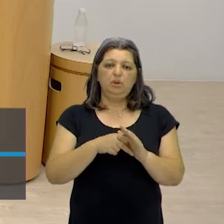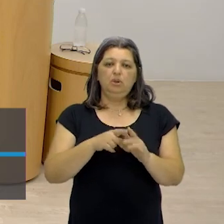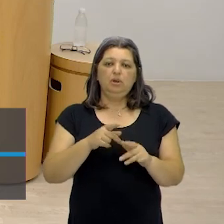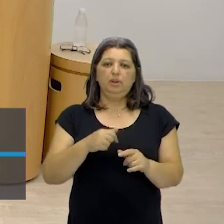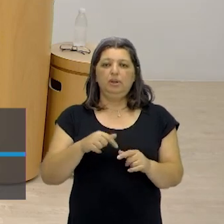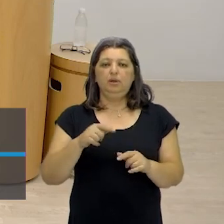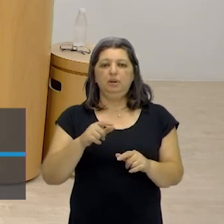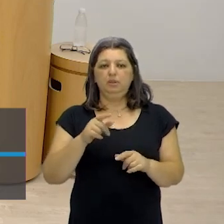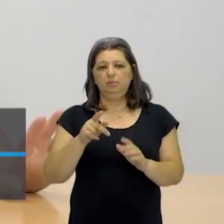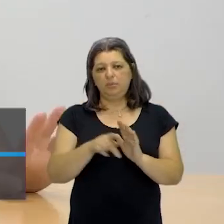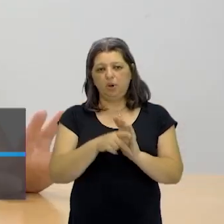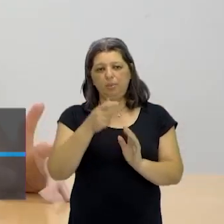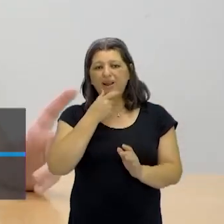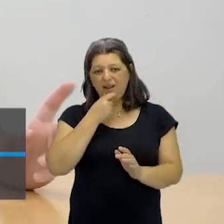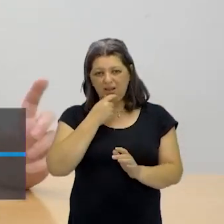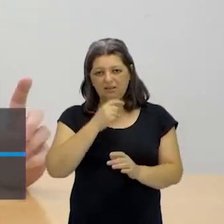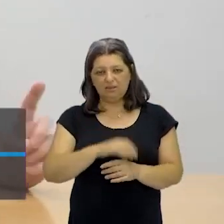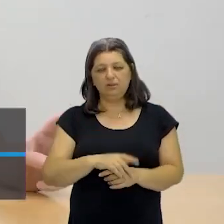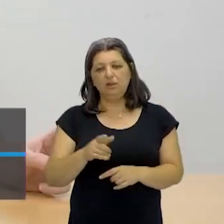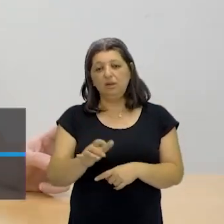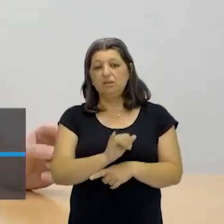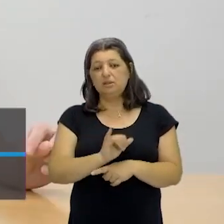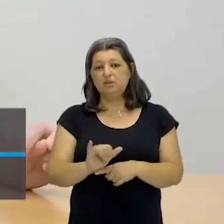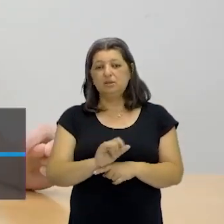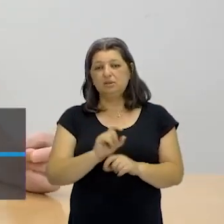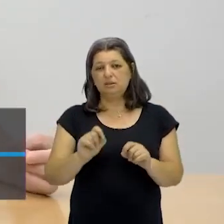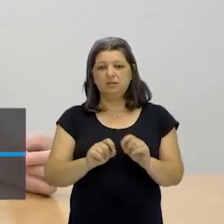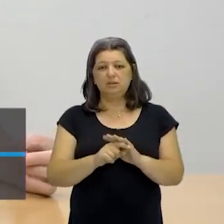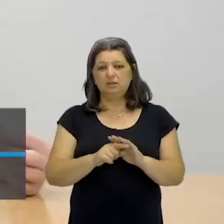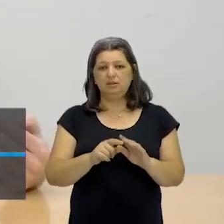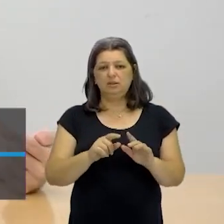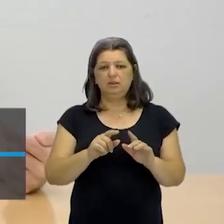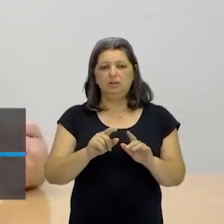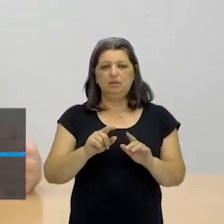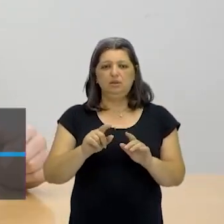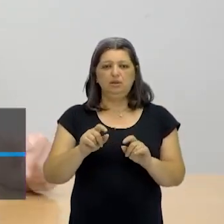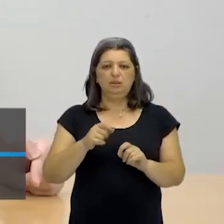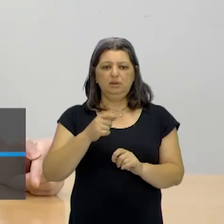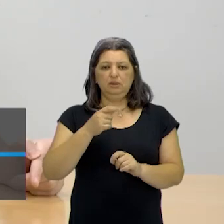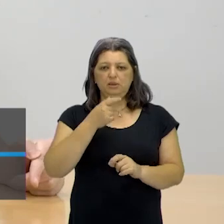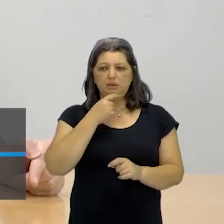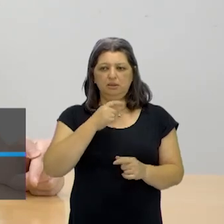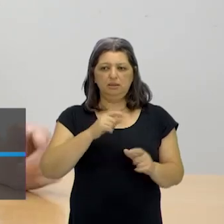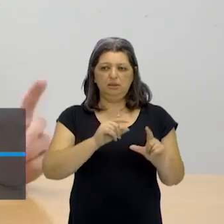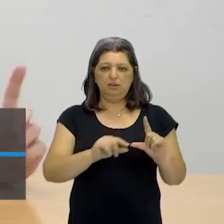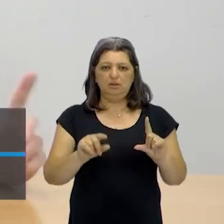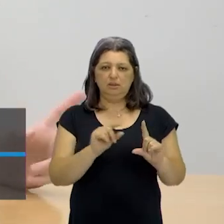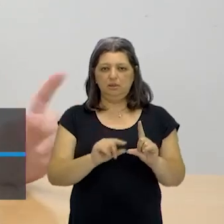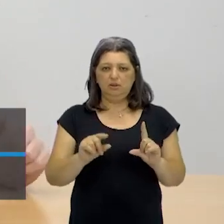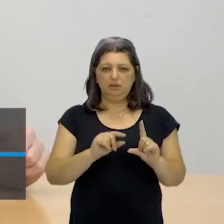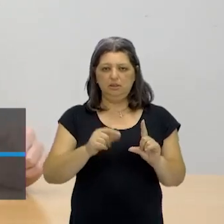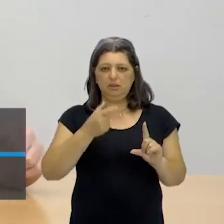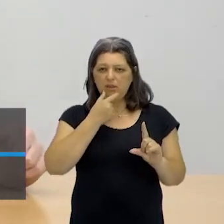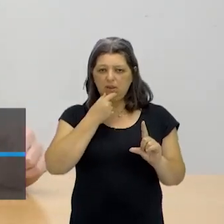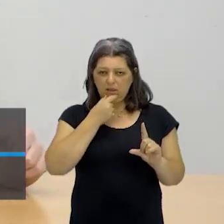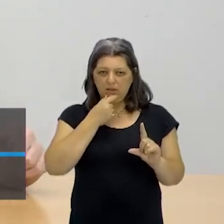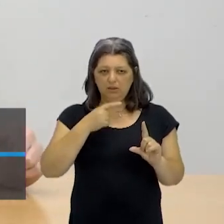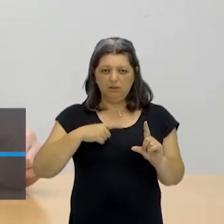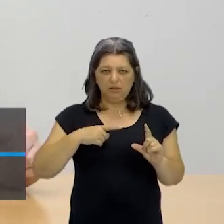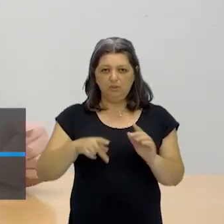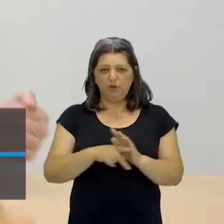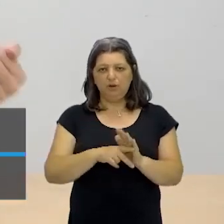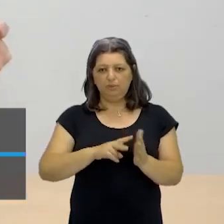é legal assistir em inglês. Tem uma estratégia, você coloca dublado e você coloca a legenda em inglês. Ok, Porque aí você aprende